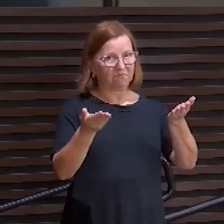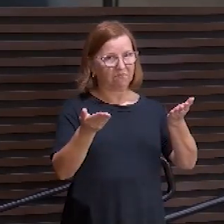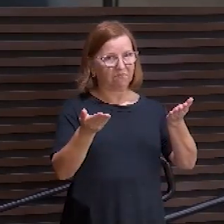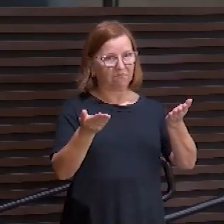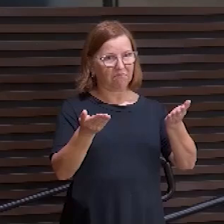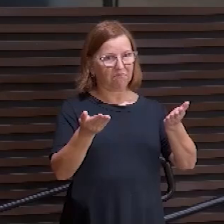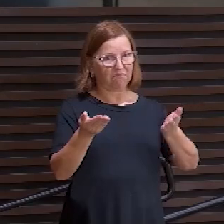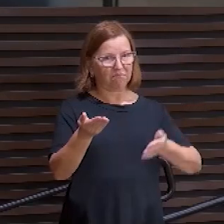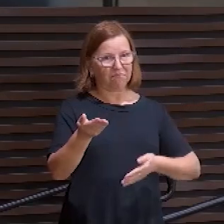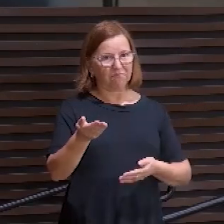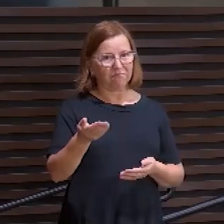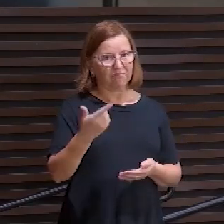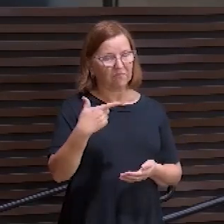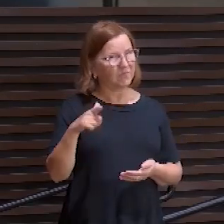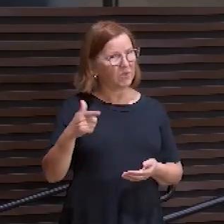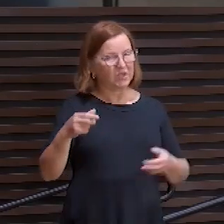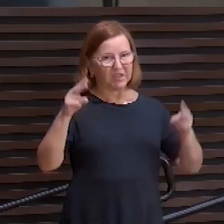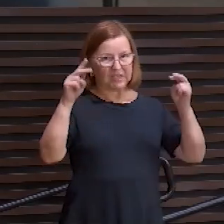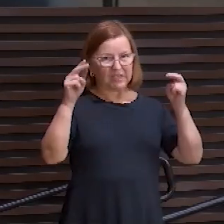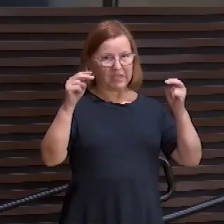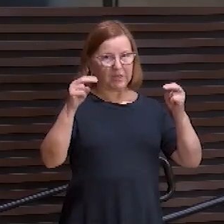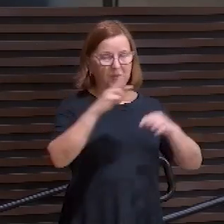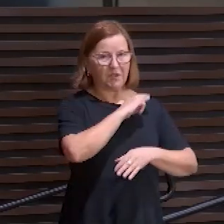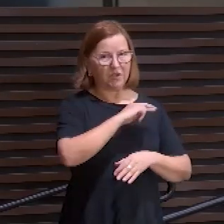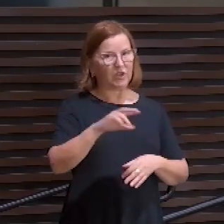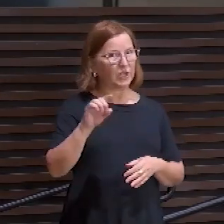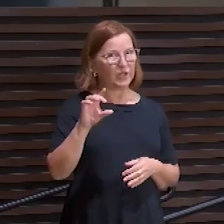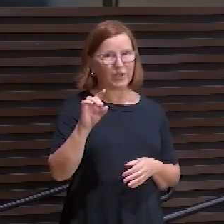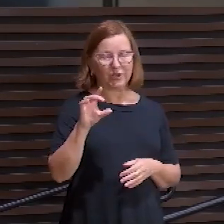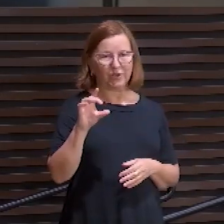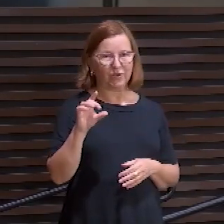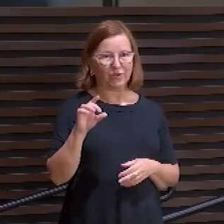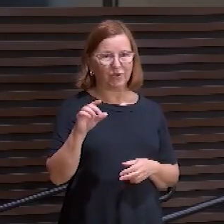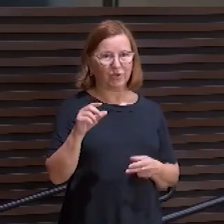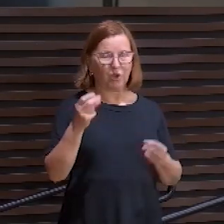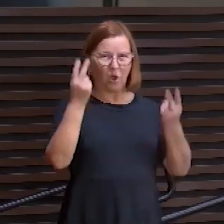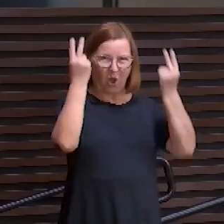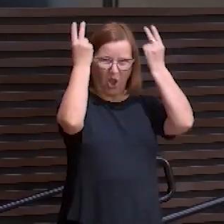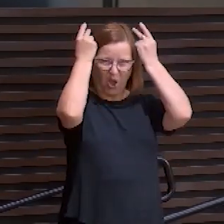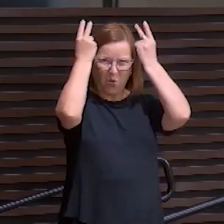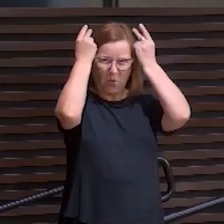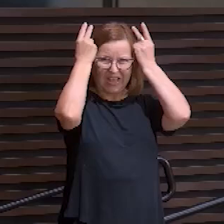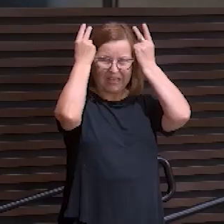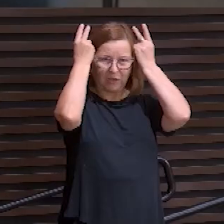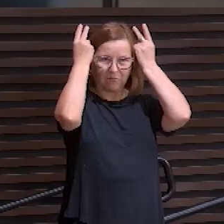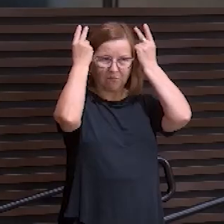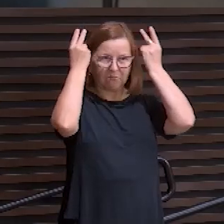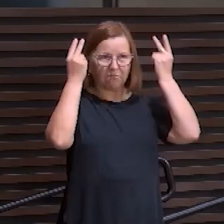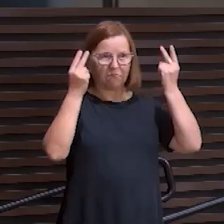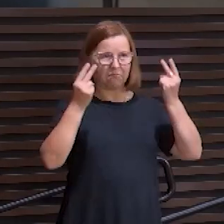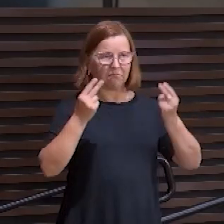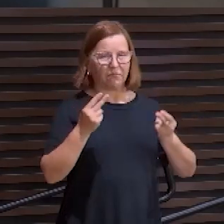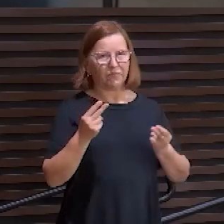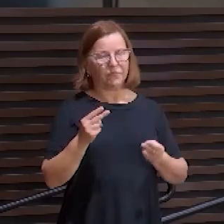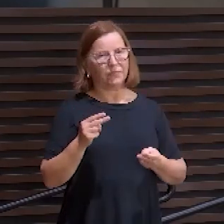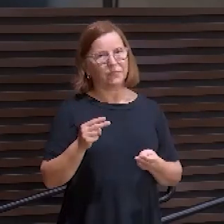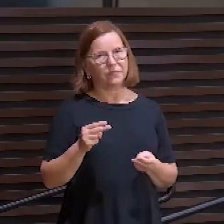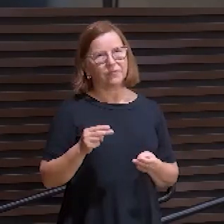Não haveriam temas religiosos, apenas os coelhinhos, e seria